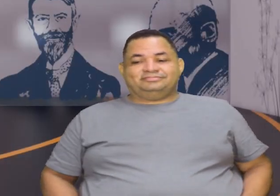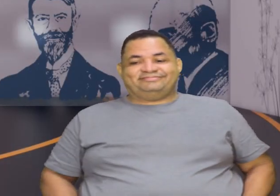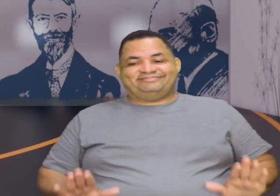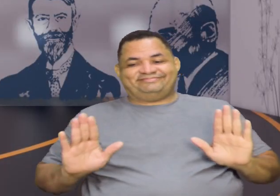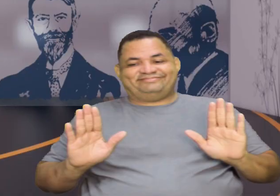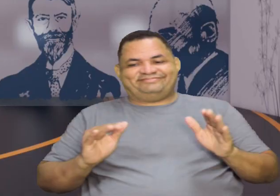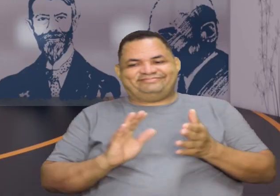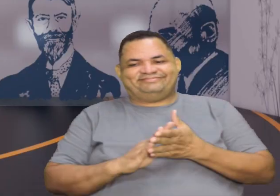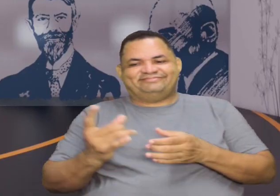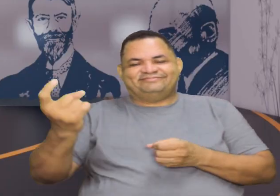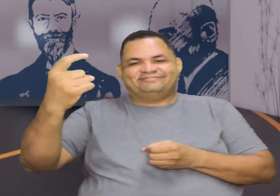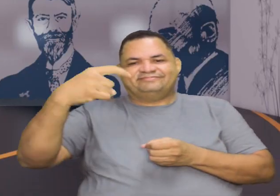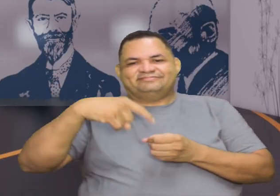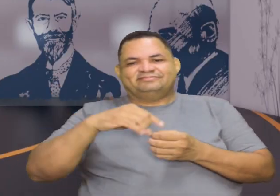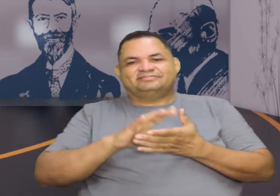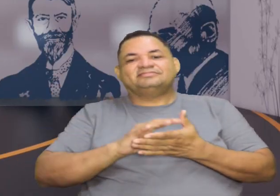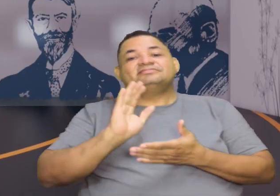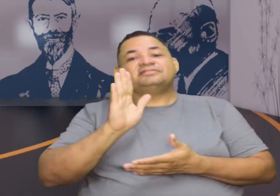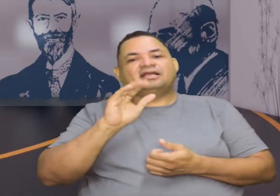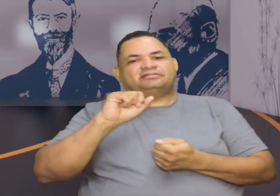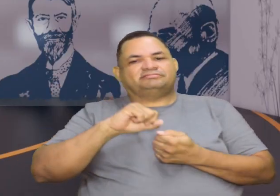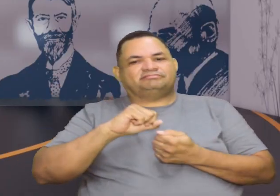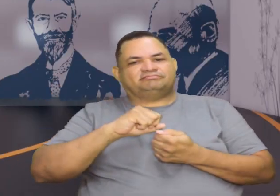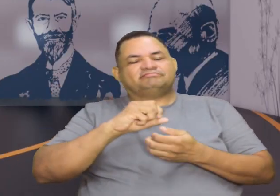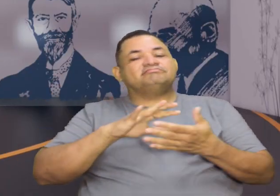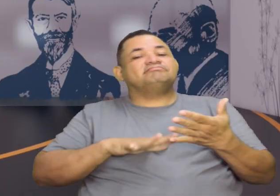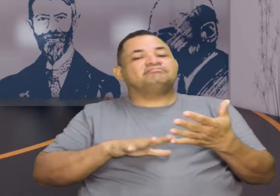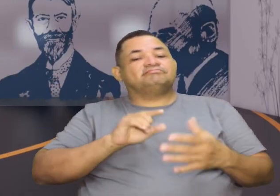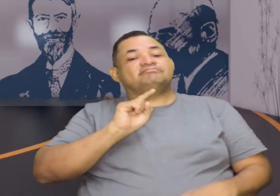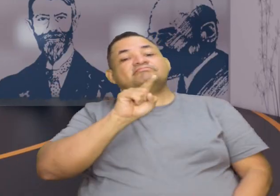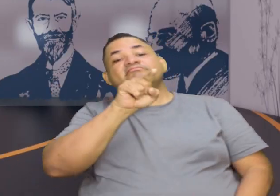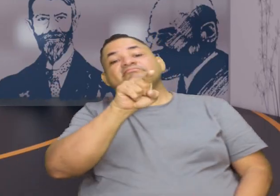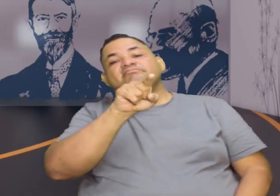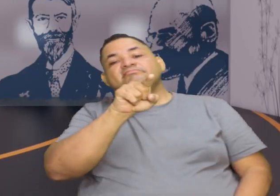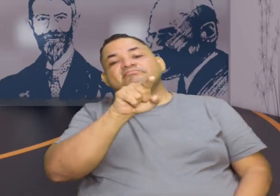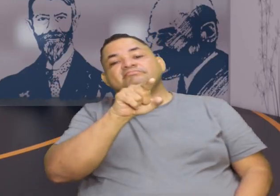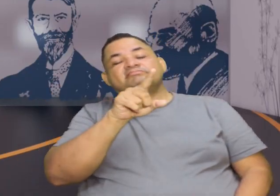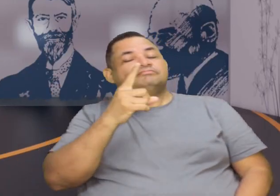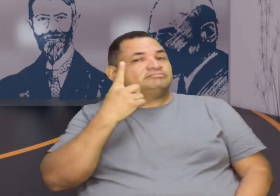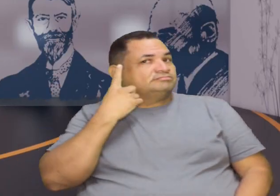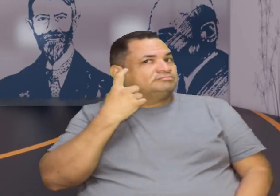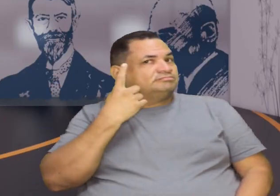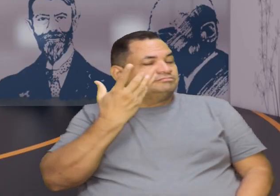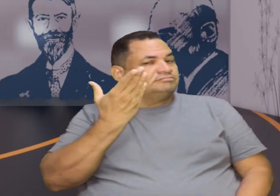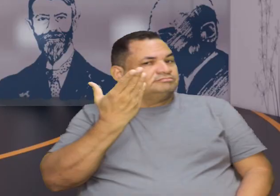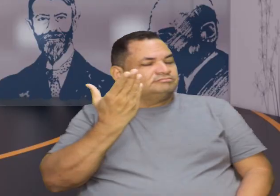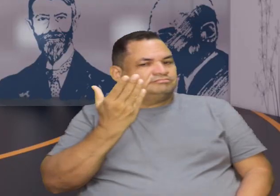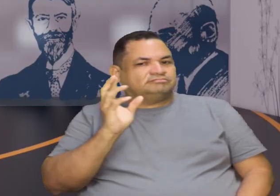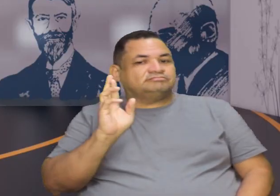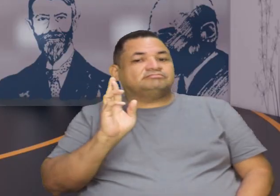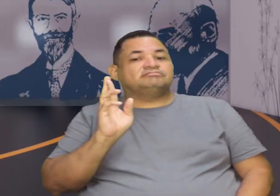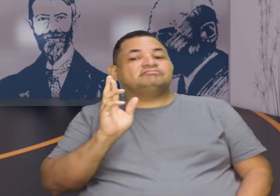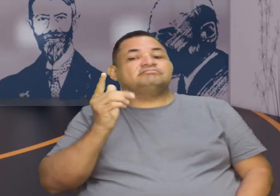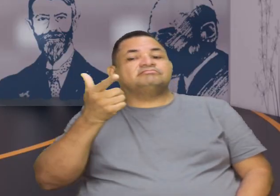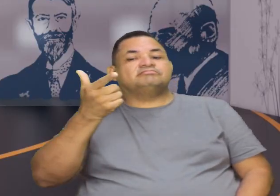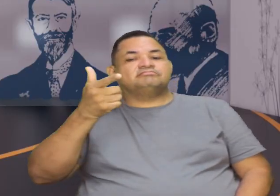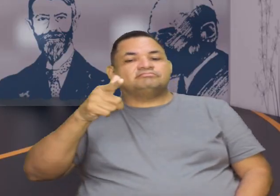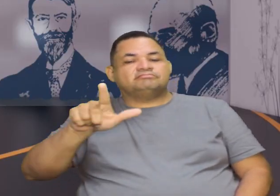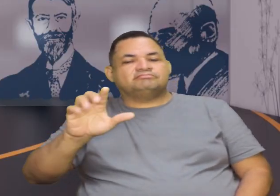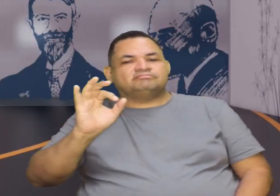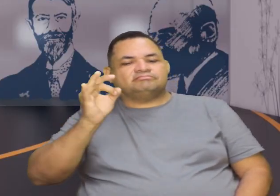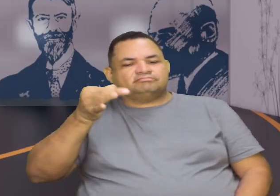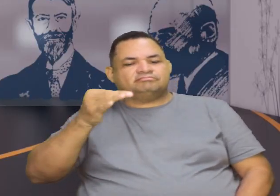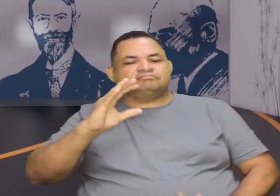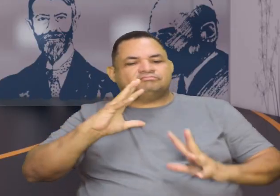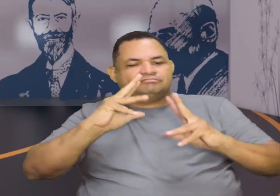Olá, voltamos aqui. Vocês já fizeram a atividade aí? Já, né? Estão ouvindo aqui. Vamos ver quem conseguiu